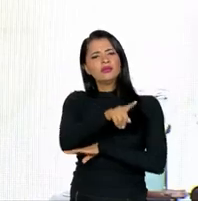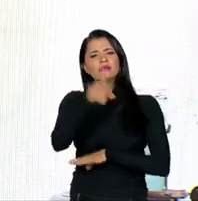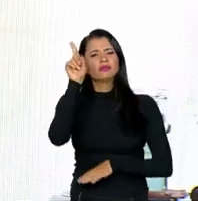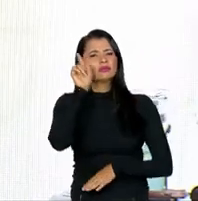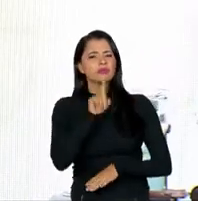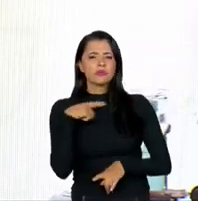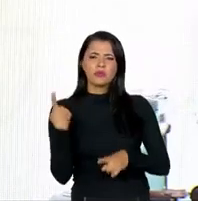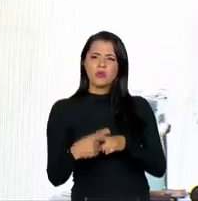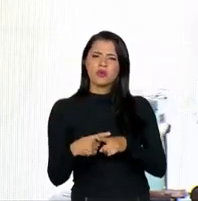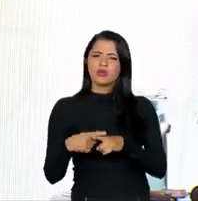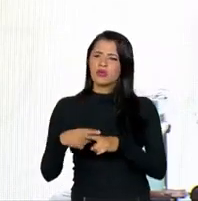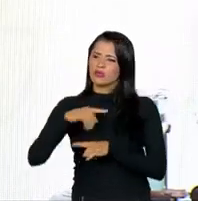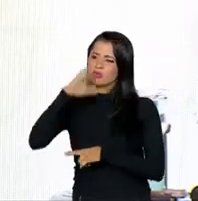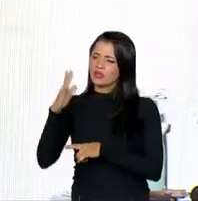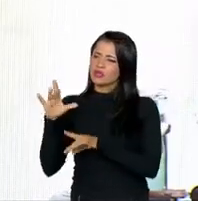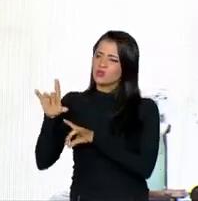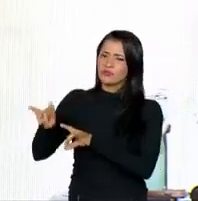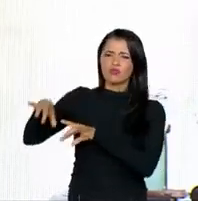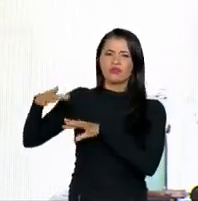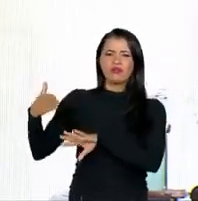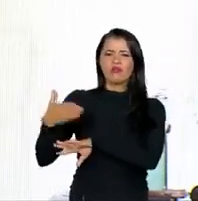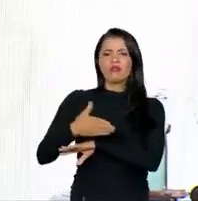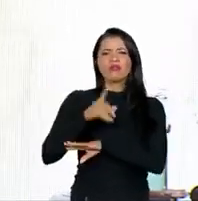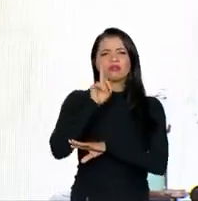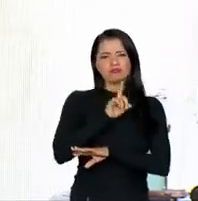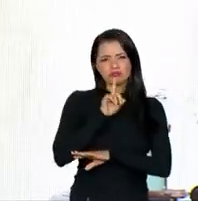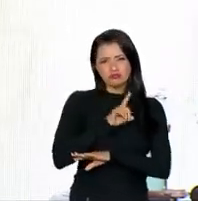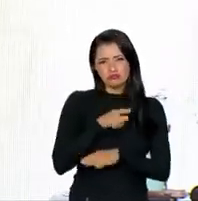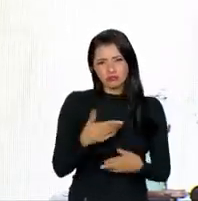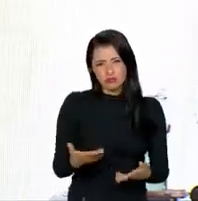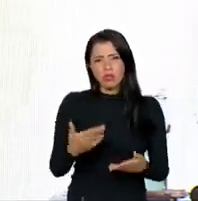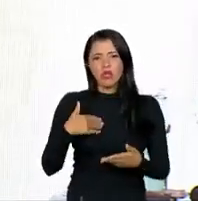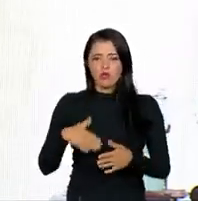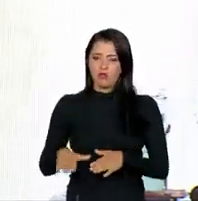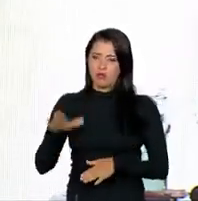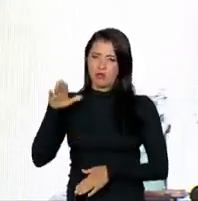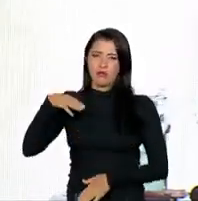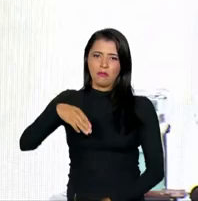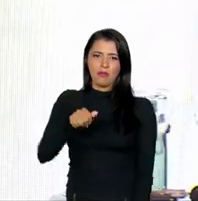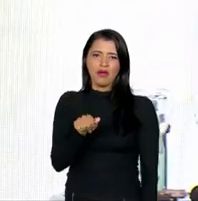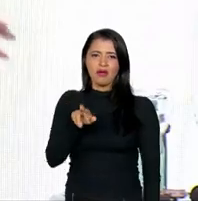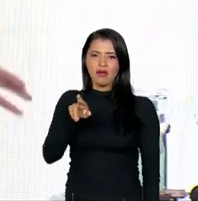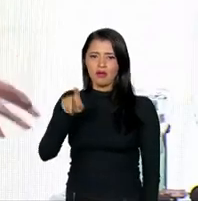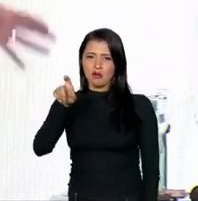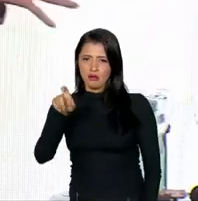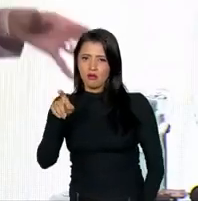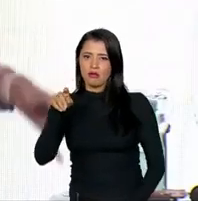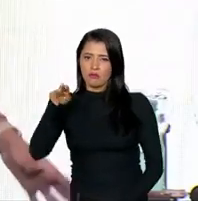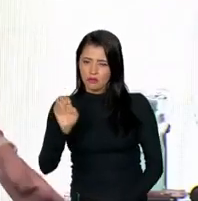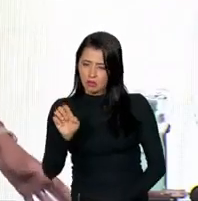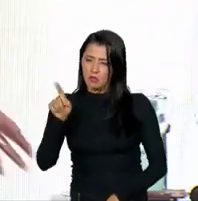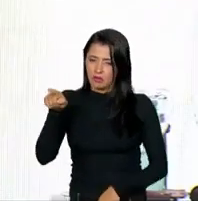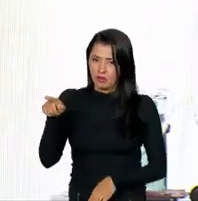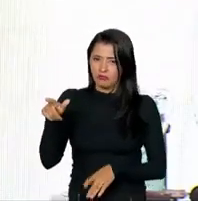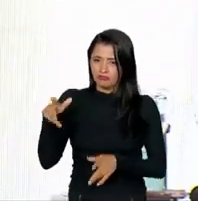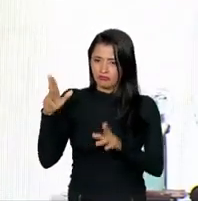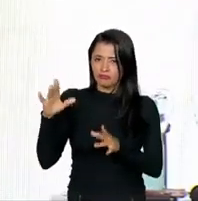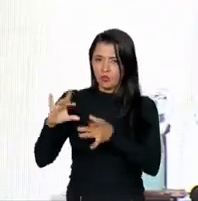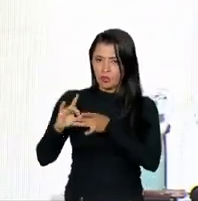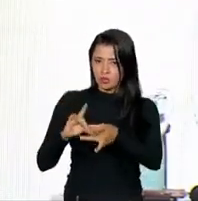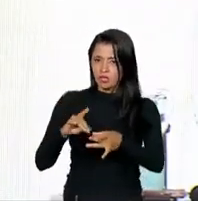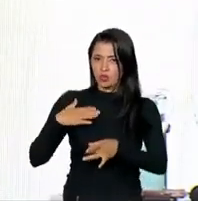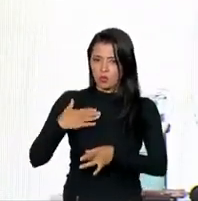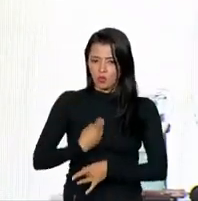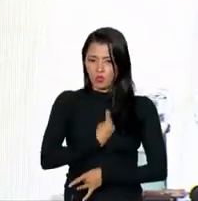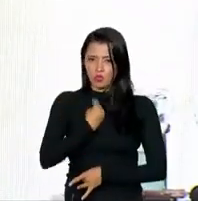para lá, queriam sair do país. É óbvio que eu tinha nascido e criado na Maré, então tinha aquele meu recorte do meu território, mas